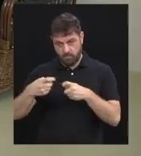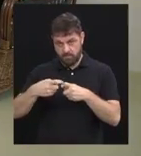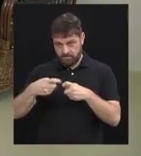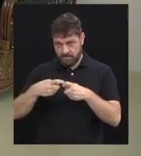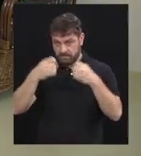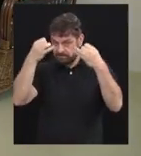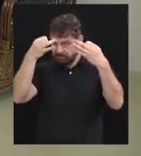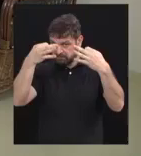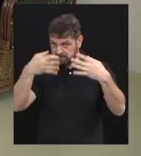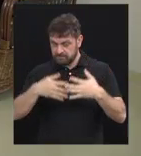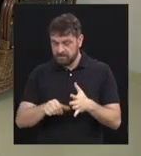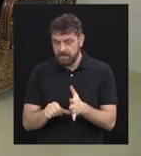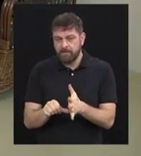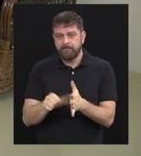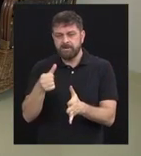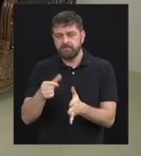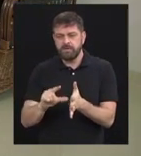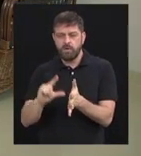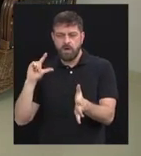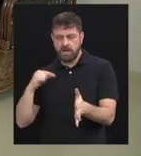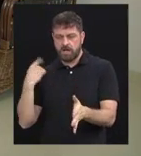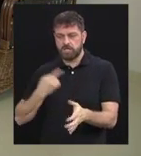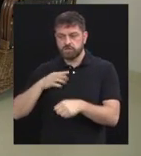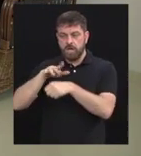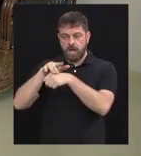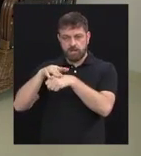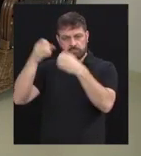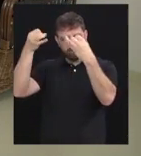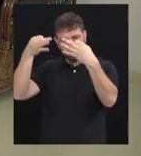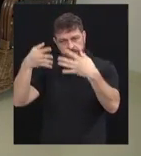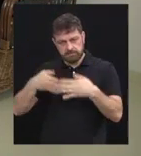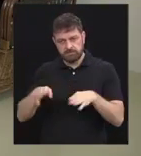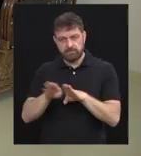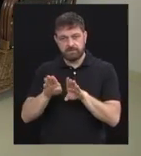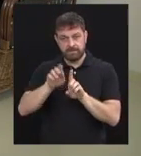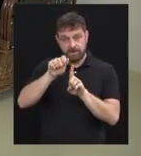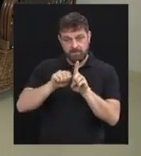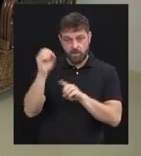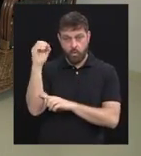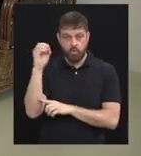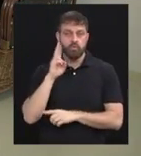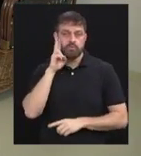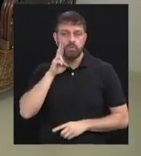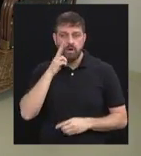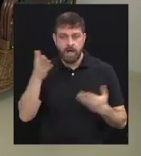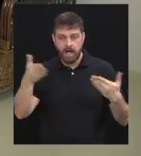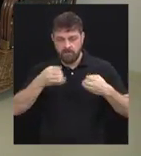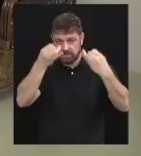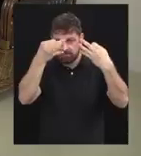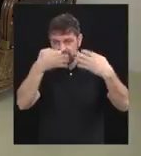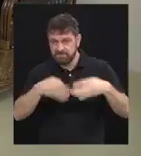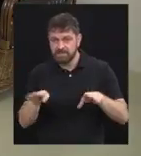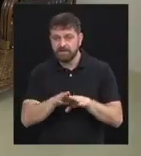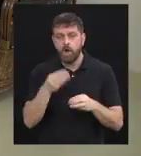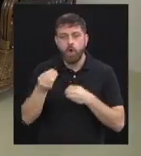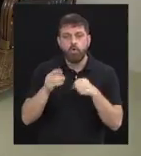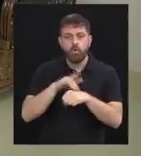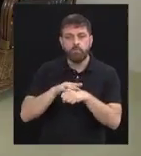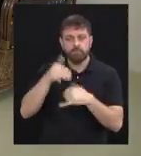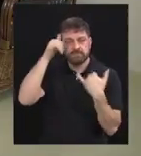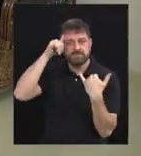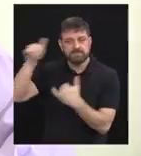e no primeiro bloco nós falamos sobre a doença e sobre o Outubro Rosa. E agora a gente vai falar um pouquinho sobre a